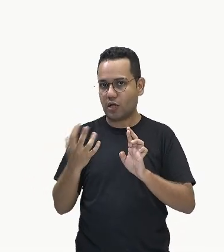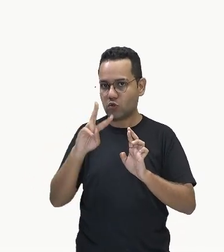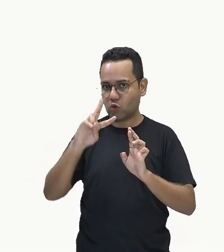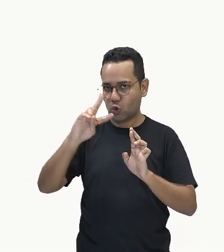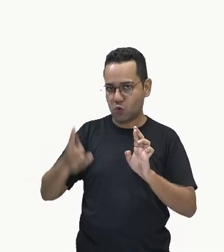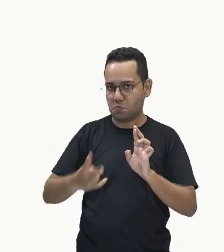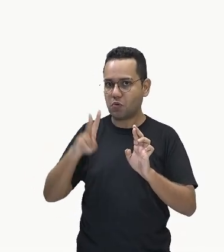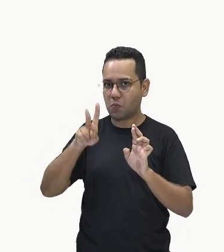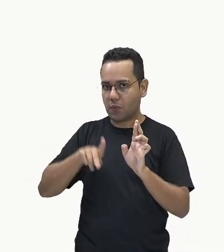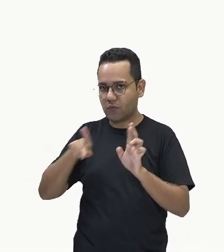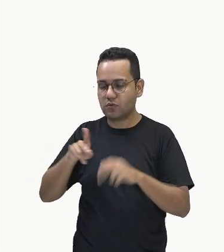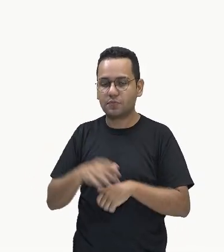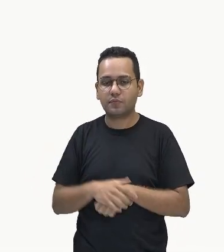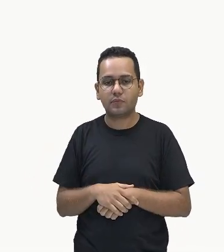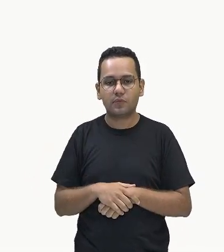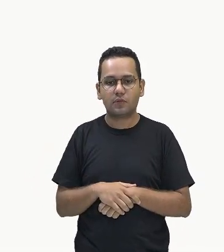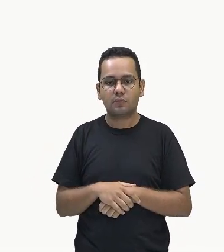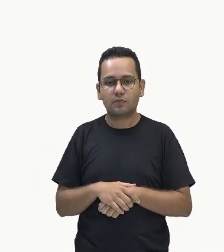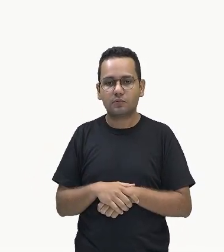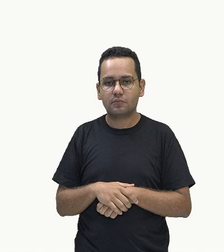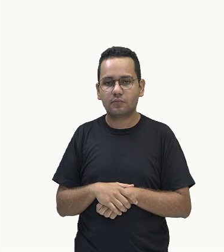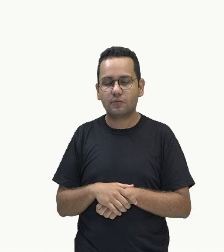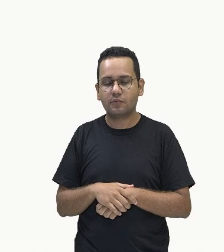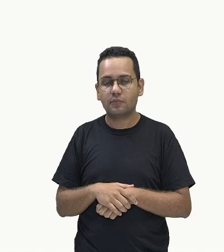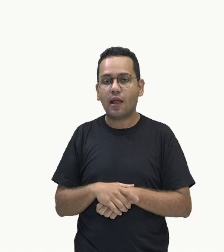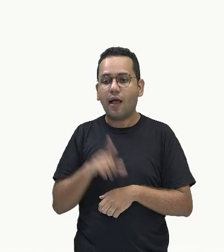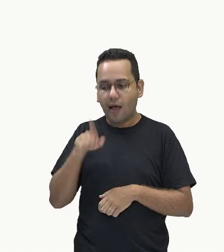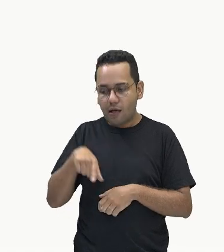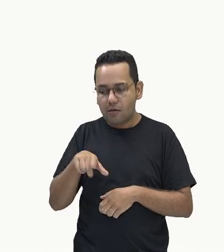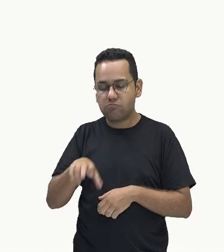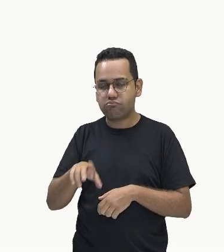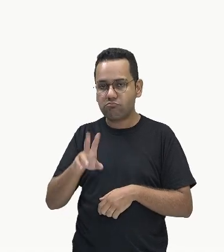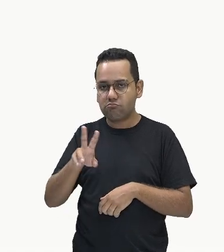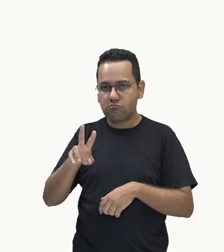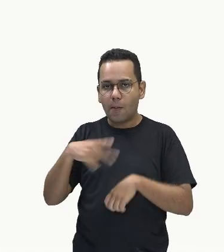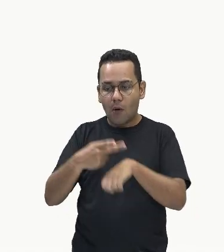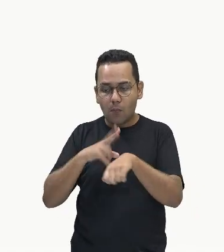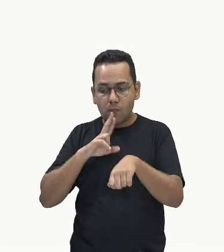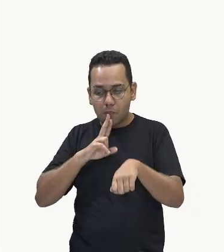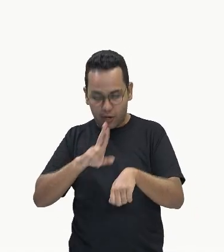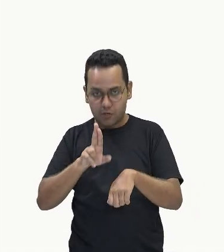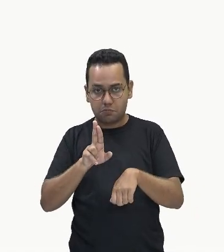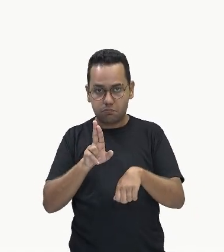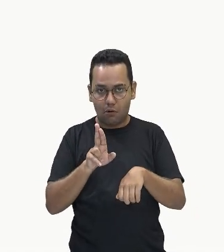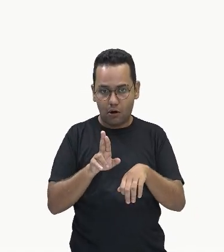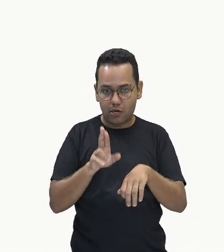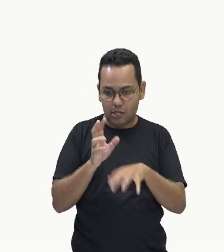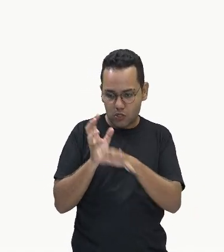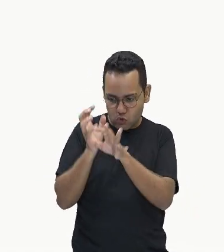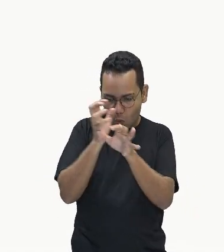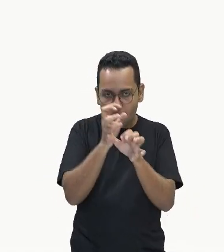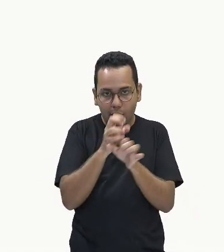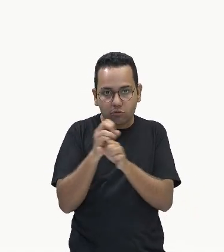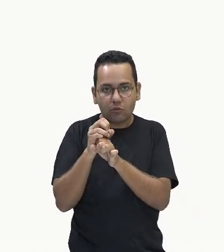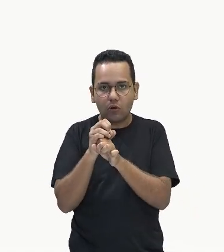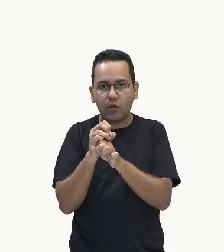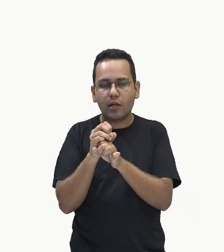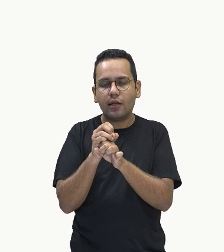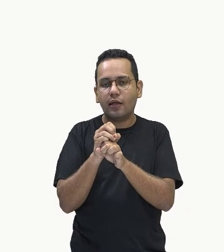um resultado. E esses 2.000 professores serão a minha amostra.